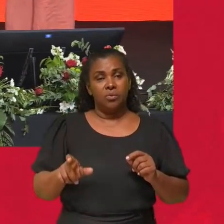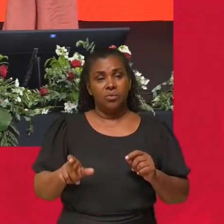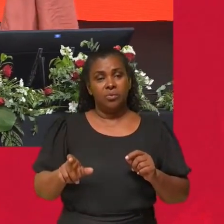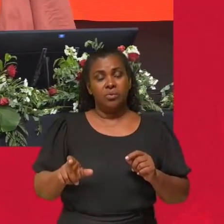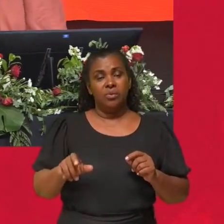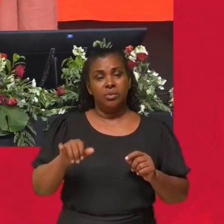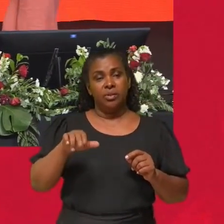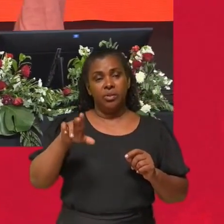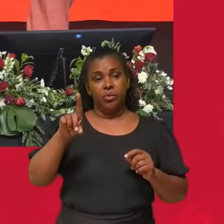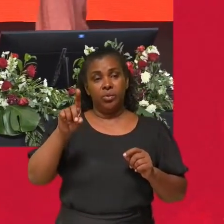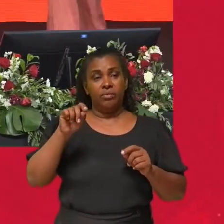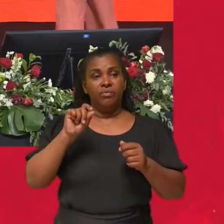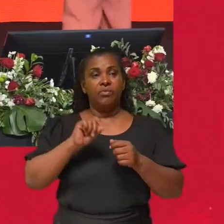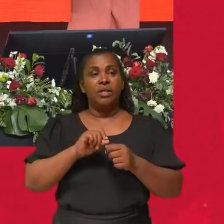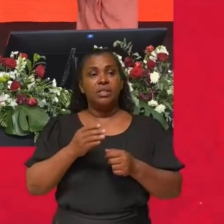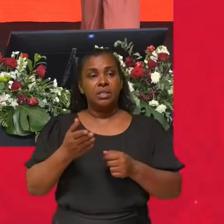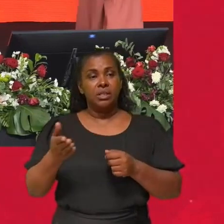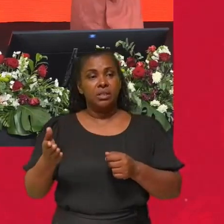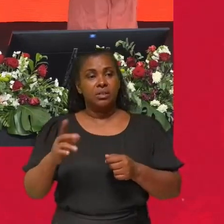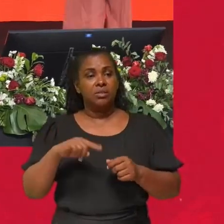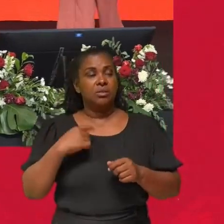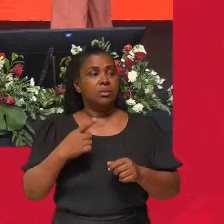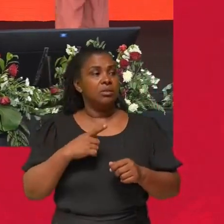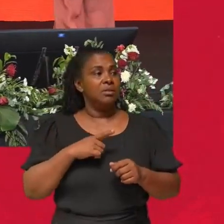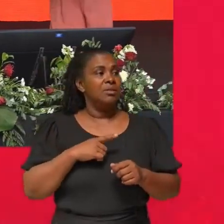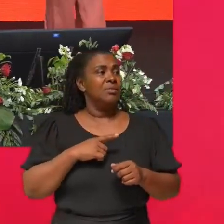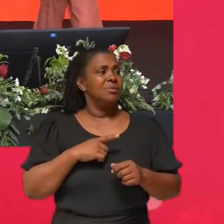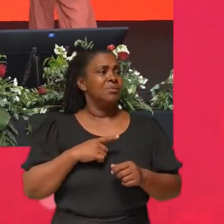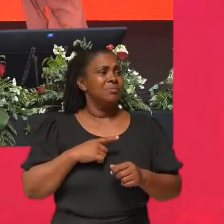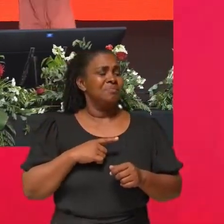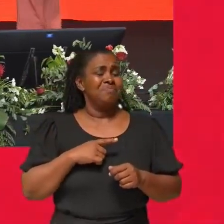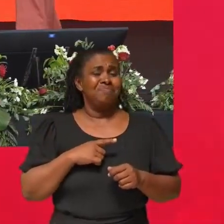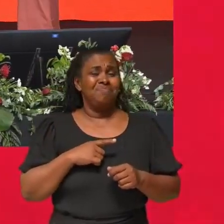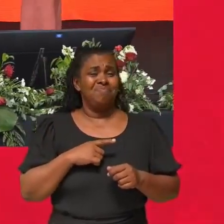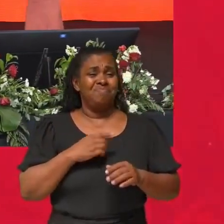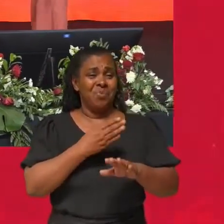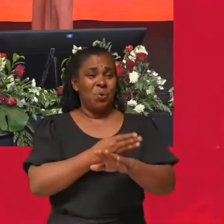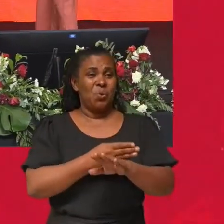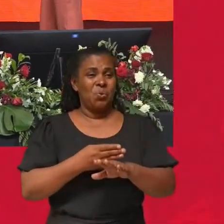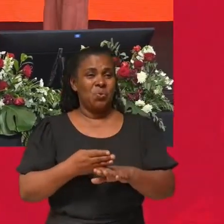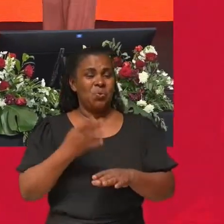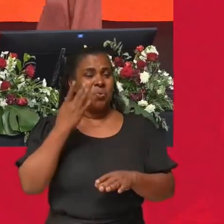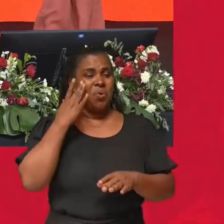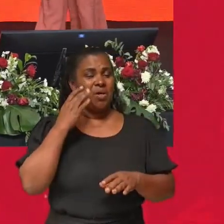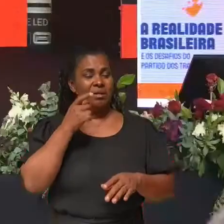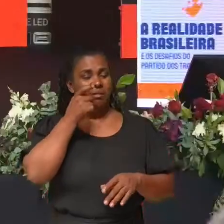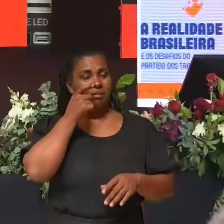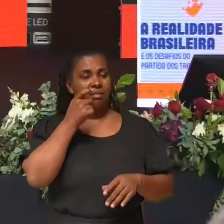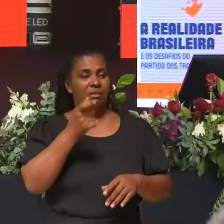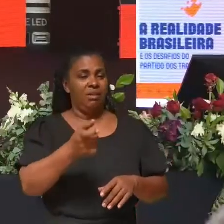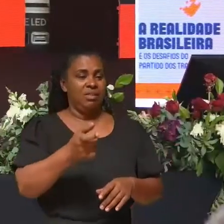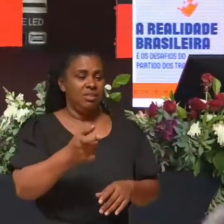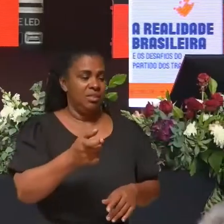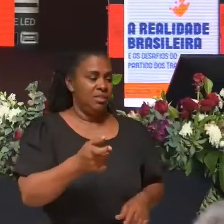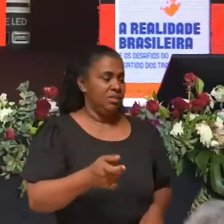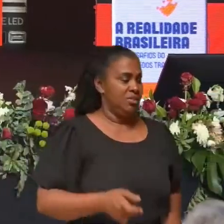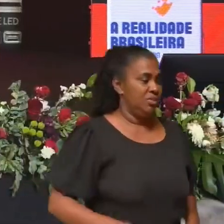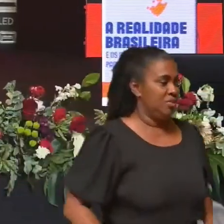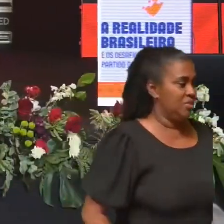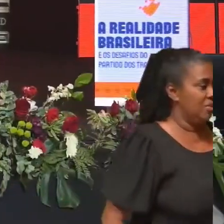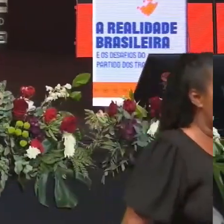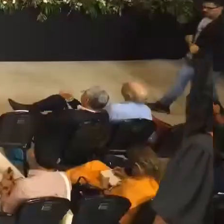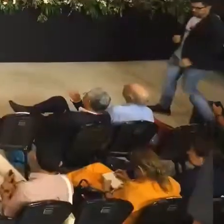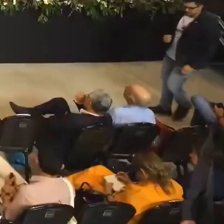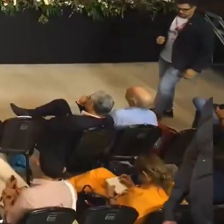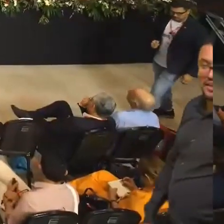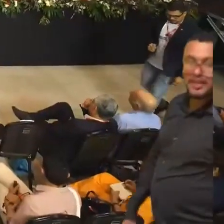esse hábito, e isso aqui eu acho uma coisa tão interessante, e eu até me vanglorio de ter descoberto, sabe, gente?